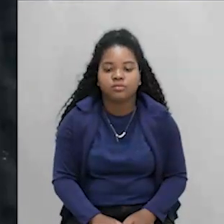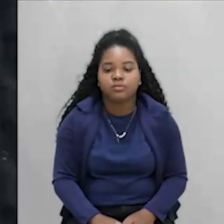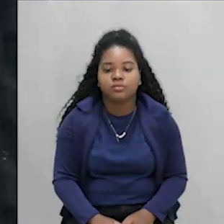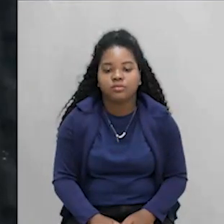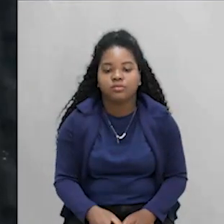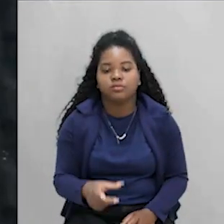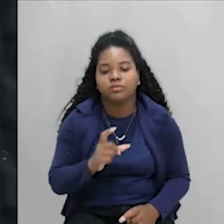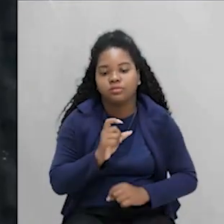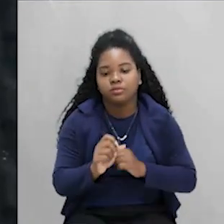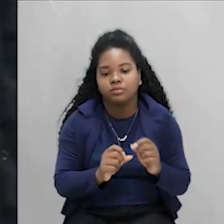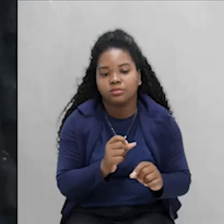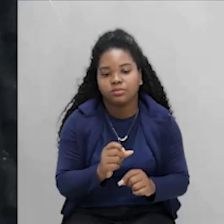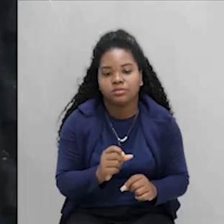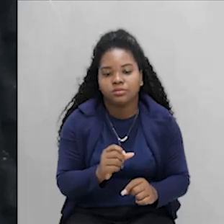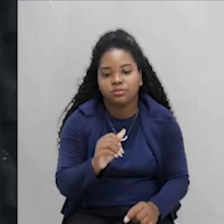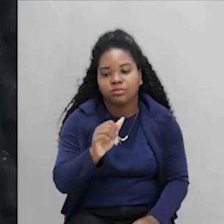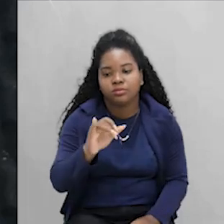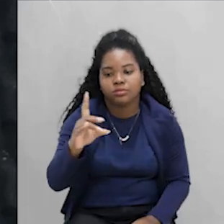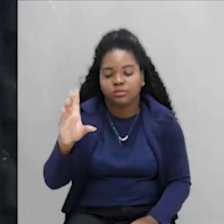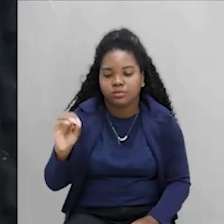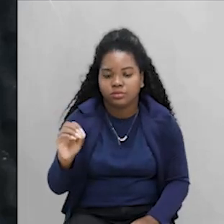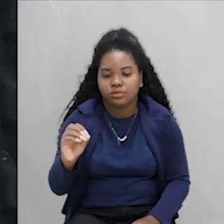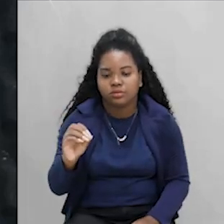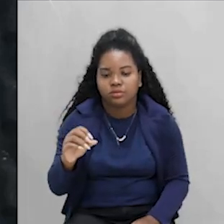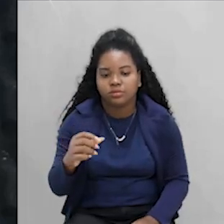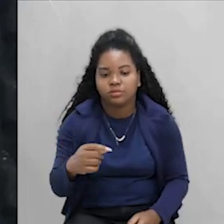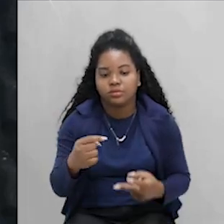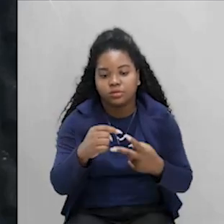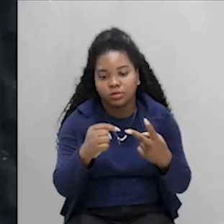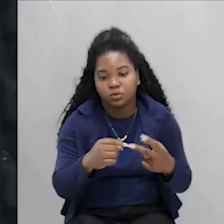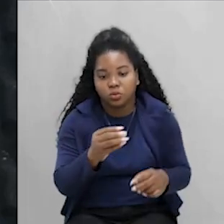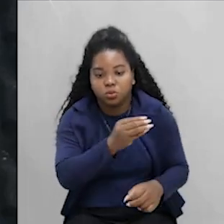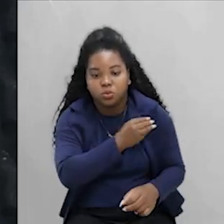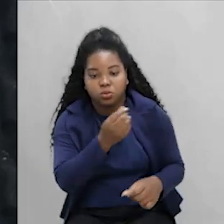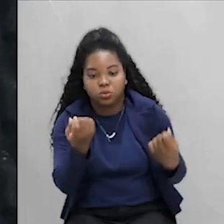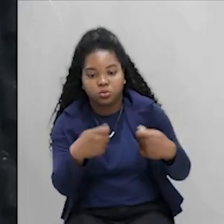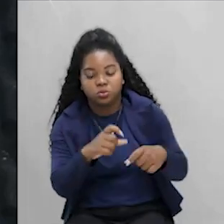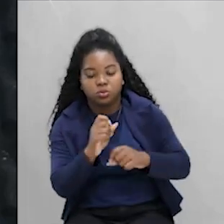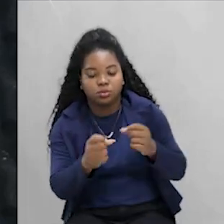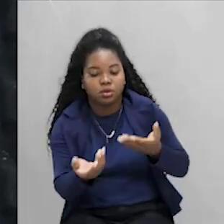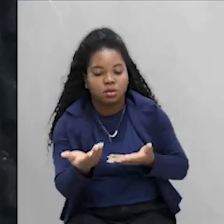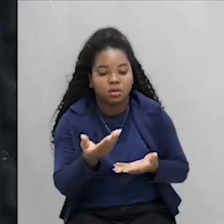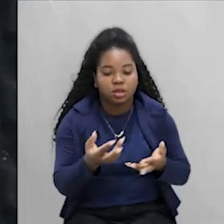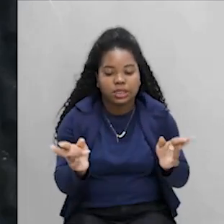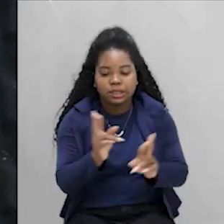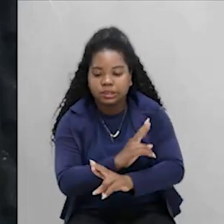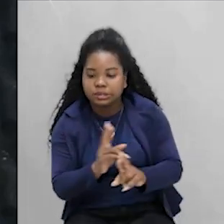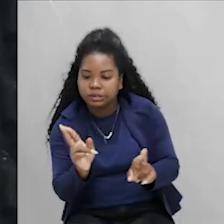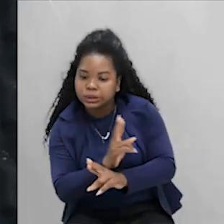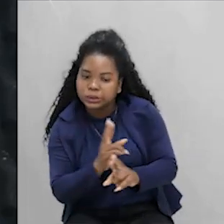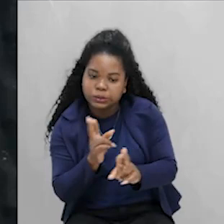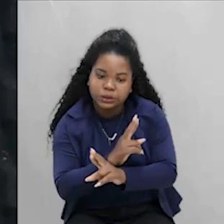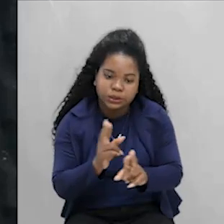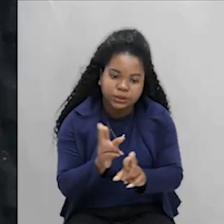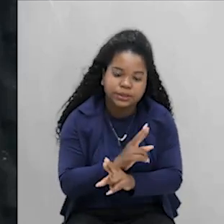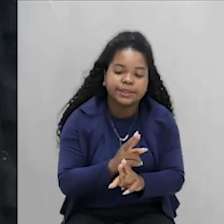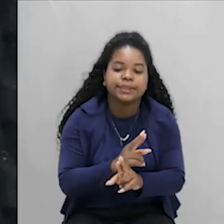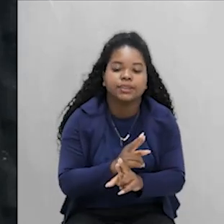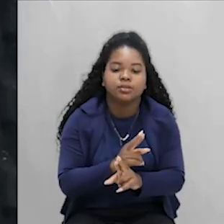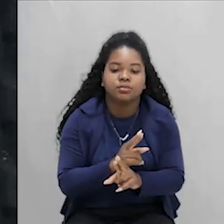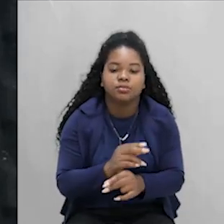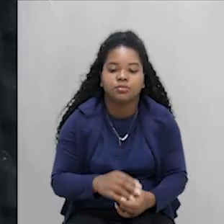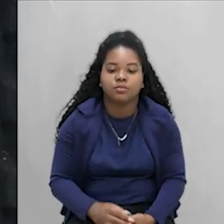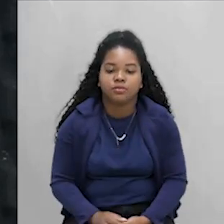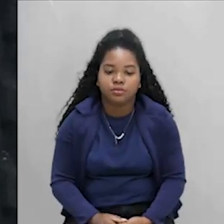ácido sulfúrico em aquecimento mais dois álcools eles podem interagir né um reagir com o outro